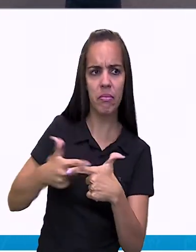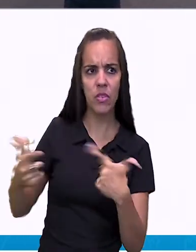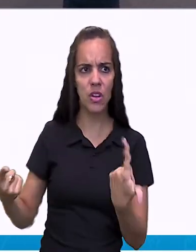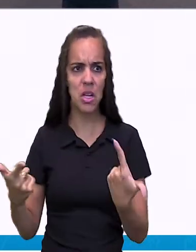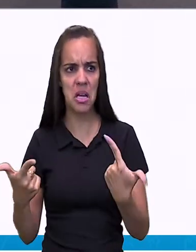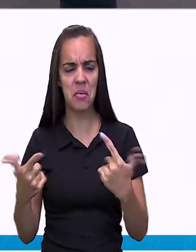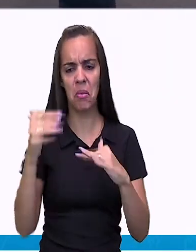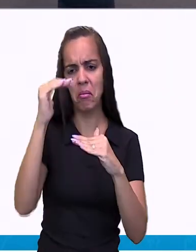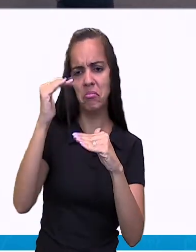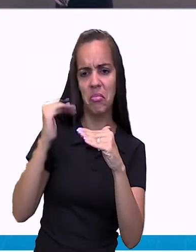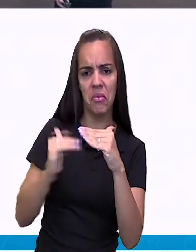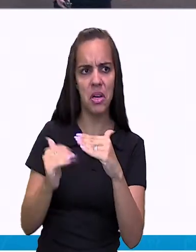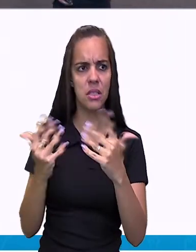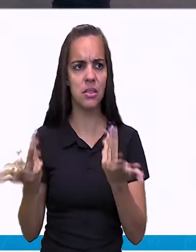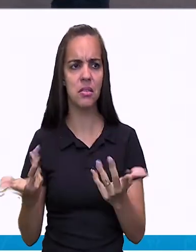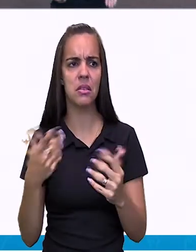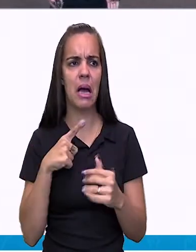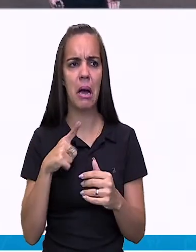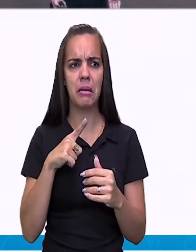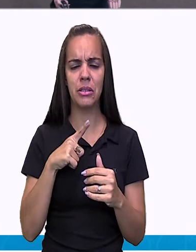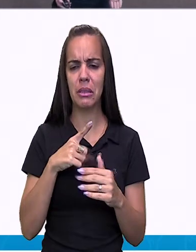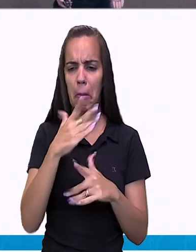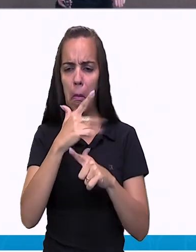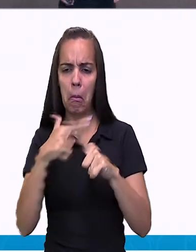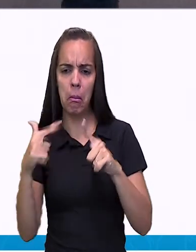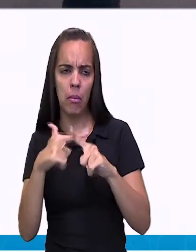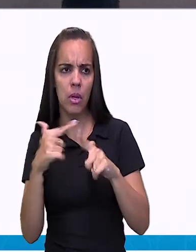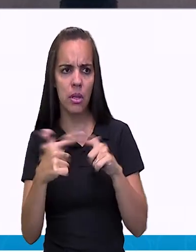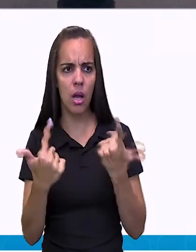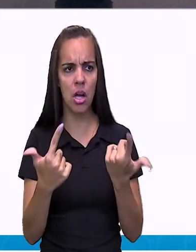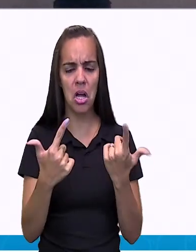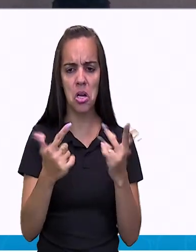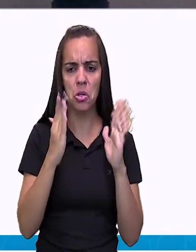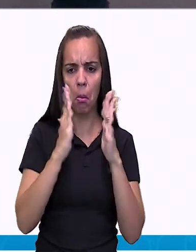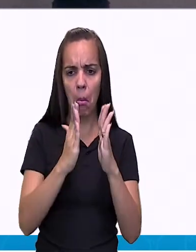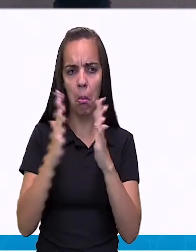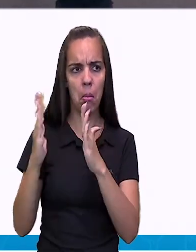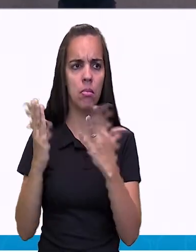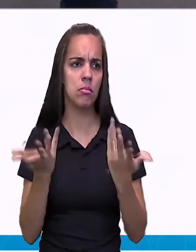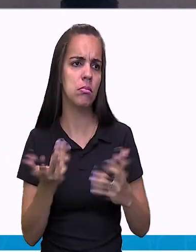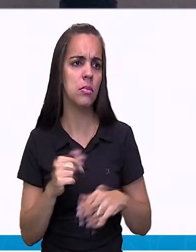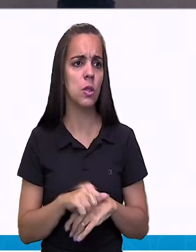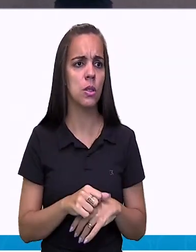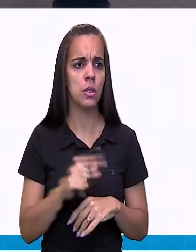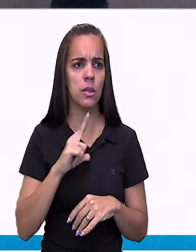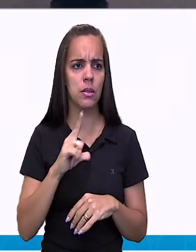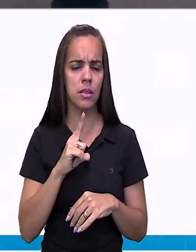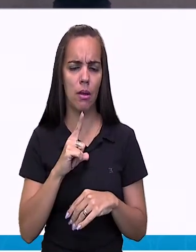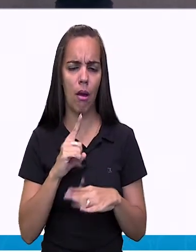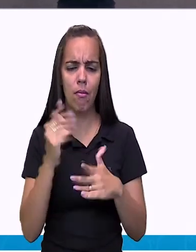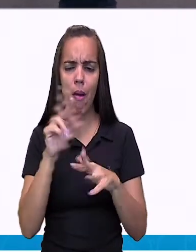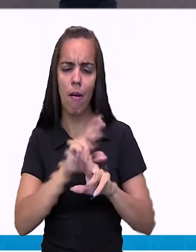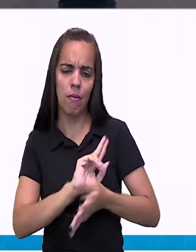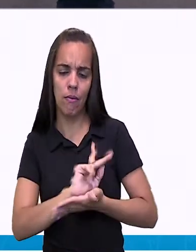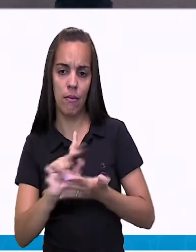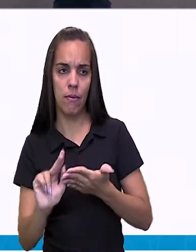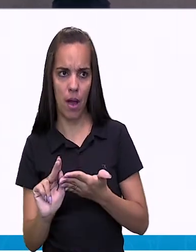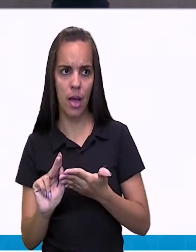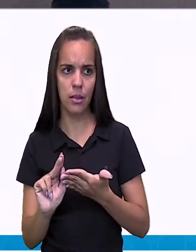eu digo terço, meio, metade, indicam essas diminuições aí, né? Essas proporções